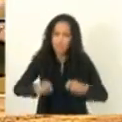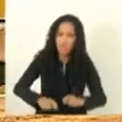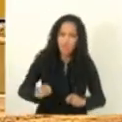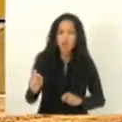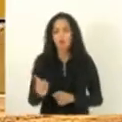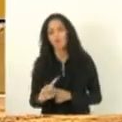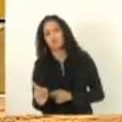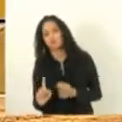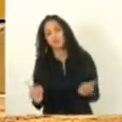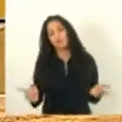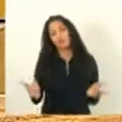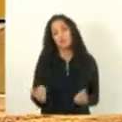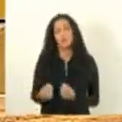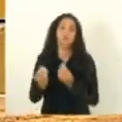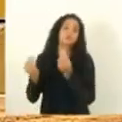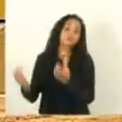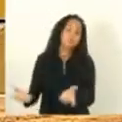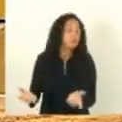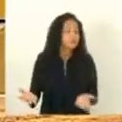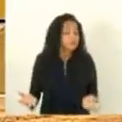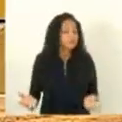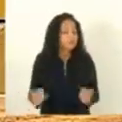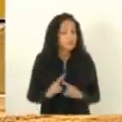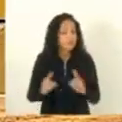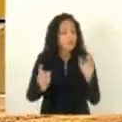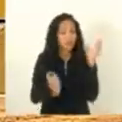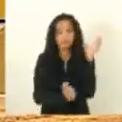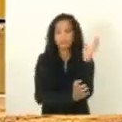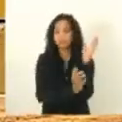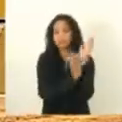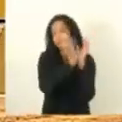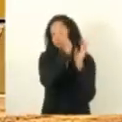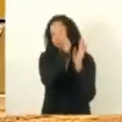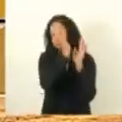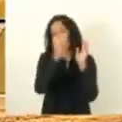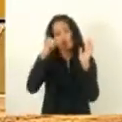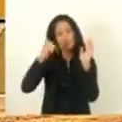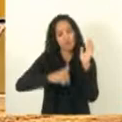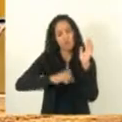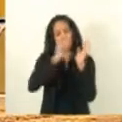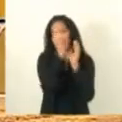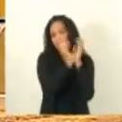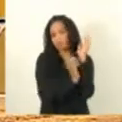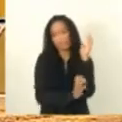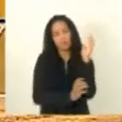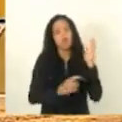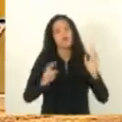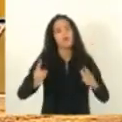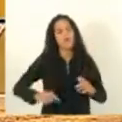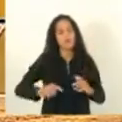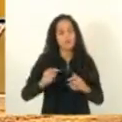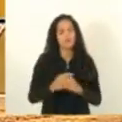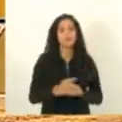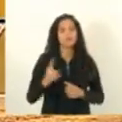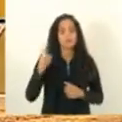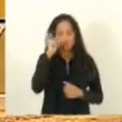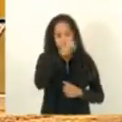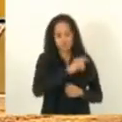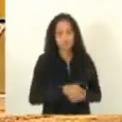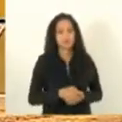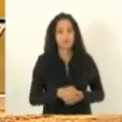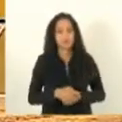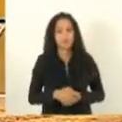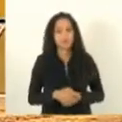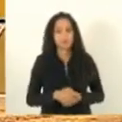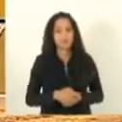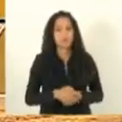sangue serve ou se esse sangue não serve, né? Mas a burocracia no Brasil para se doar sangue é realmente muito grande. Então